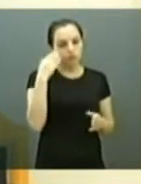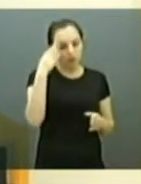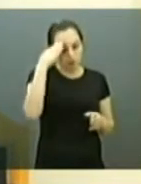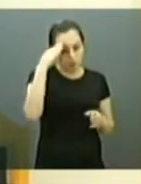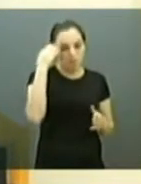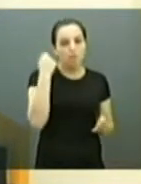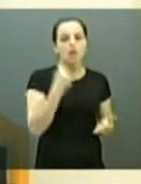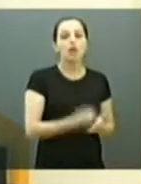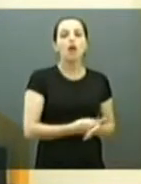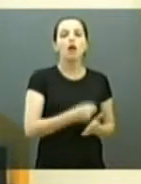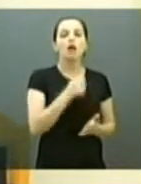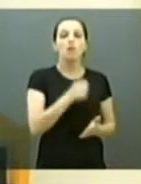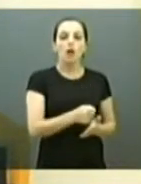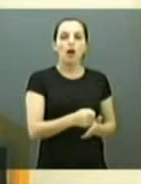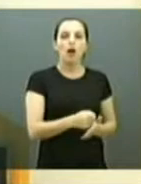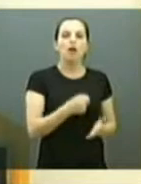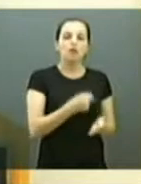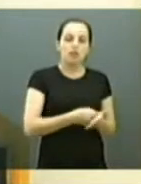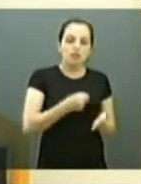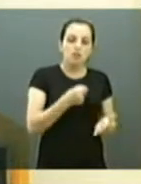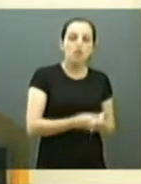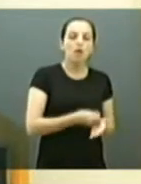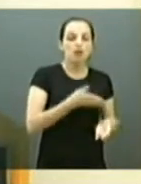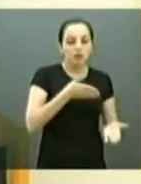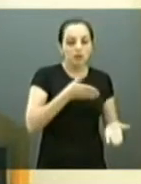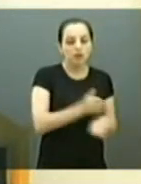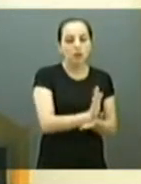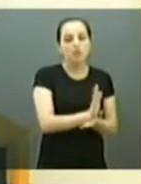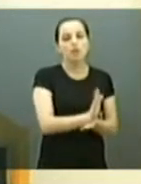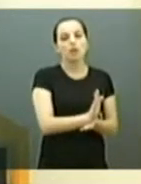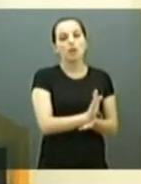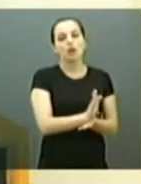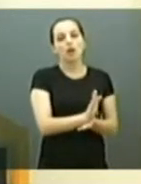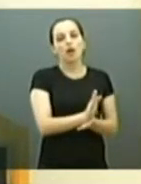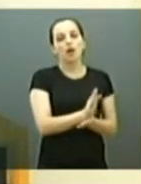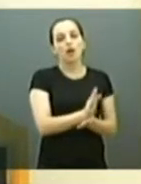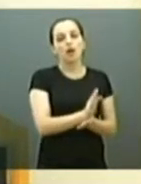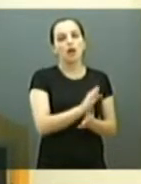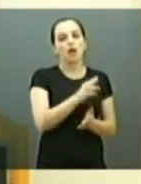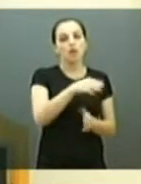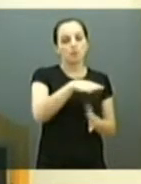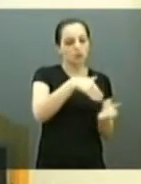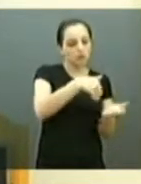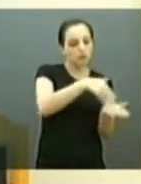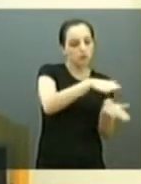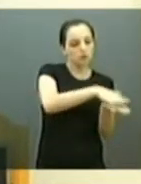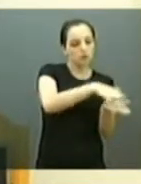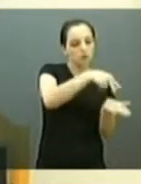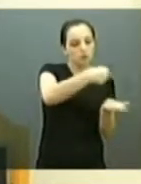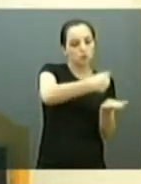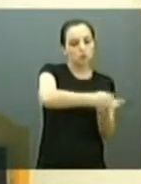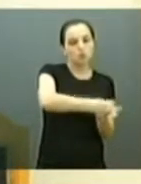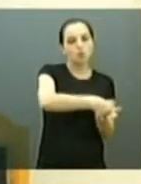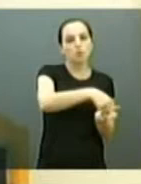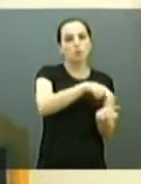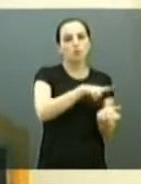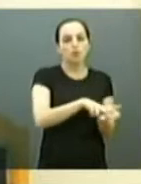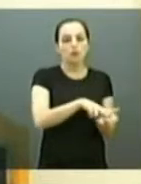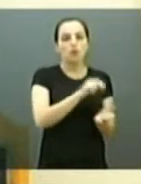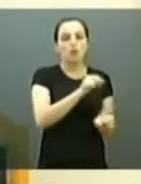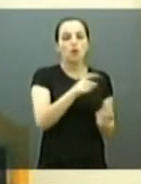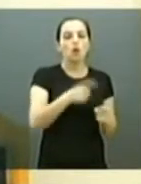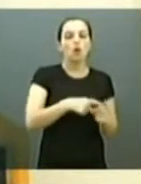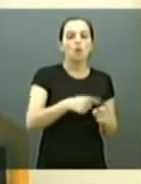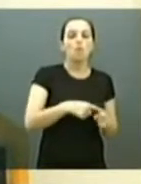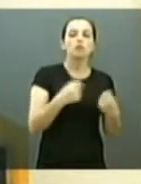para internação quando assim for necessário. Ele não pode passar o plantão, deixar para que o outro resolva. O médico que está de plantão tem